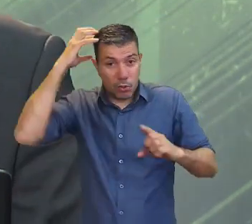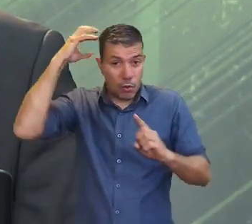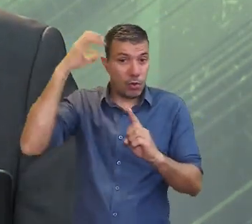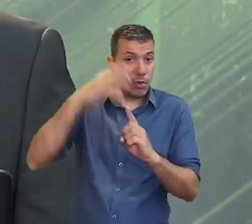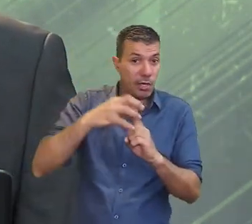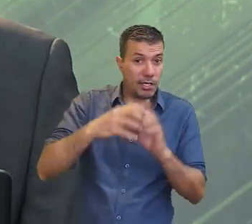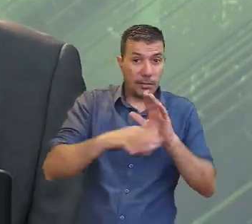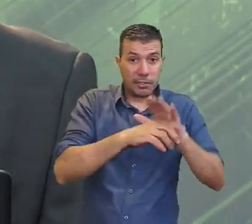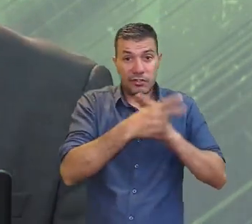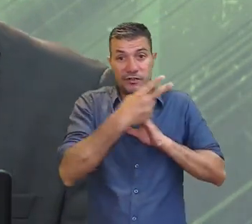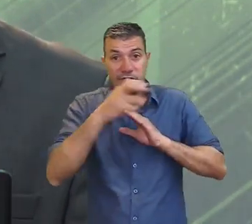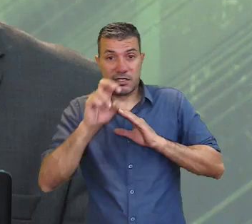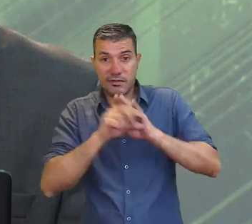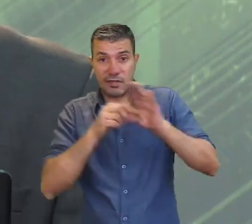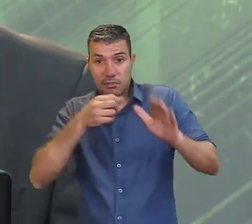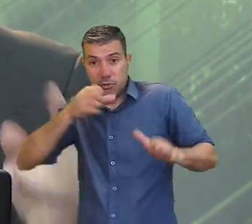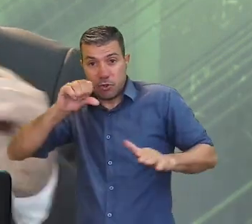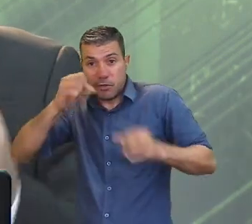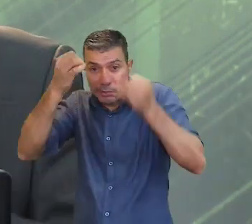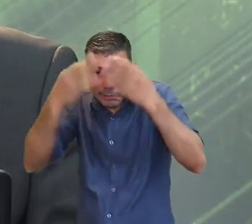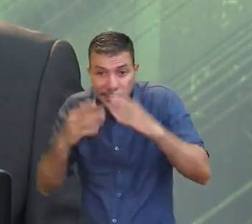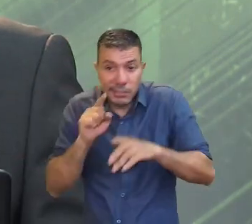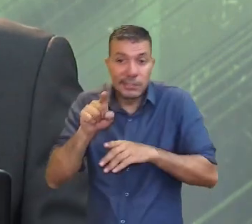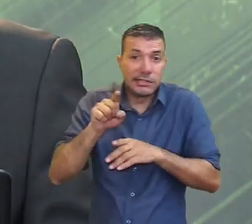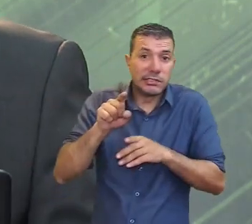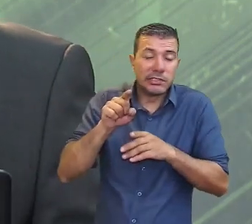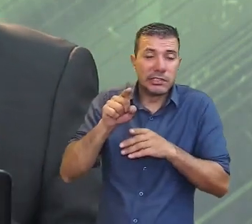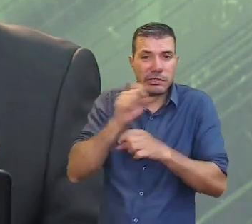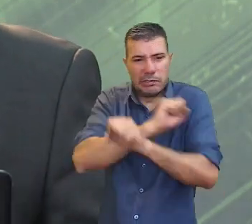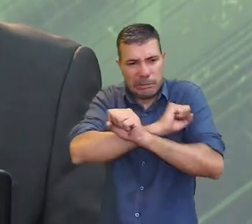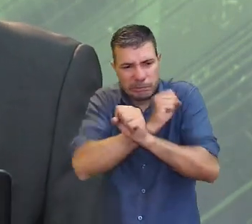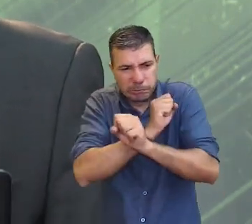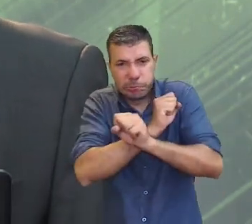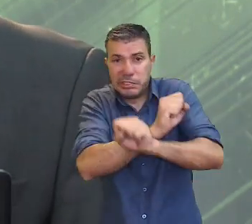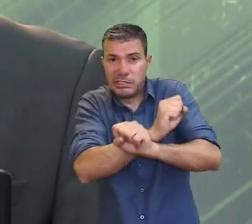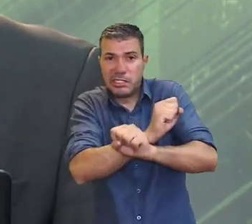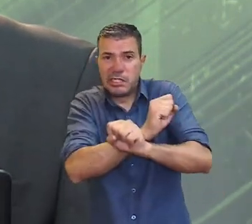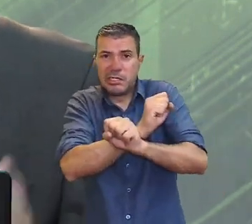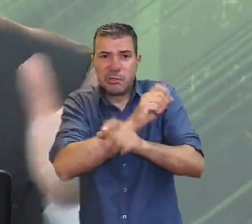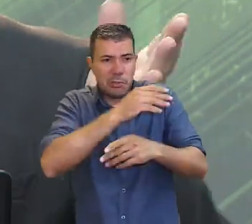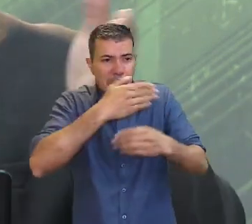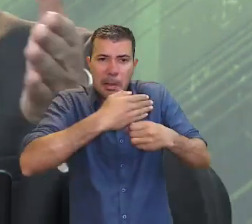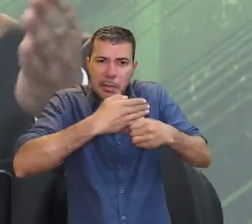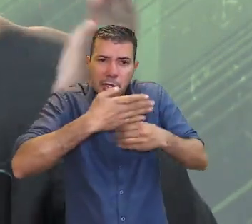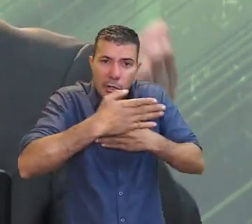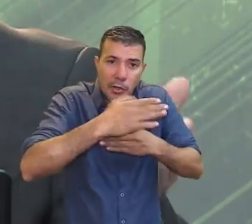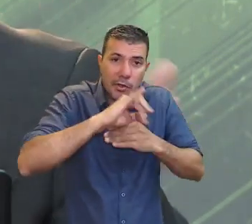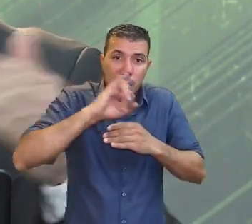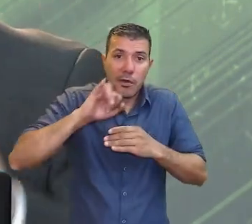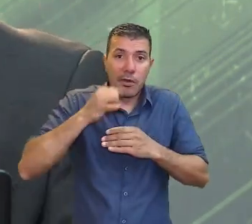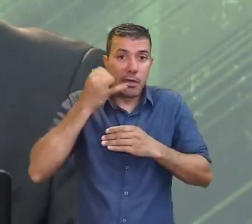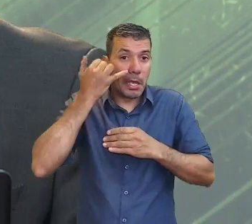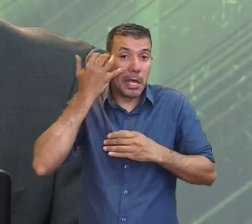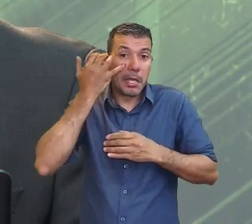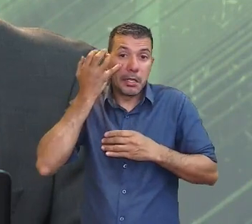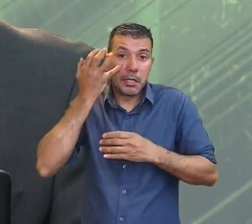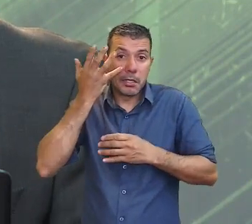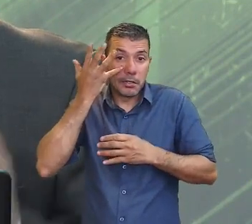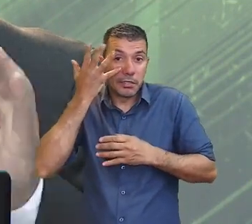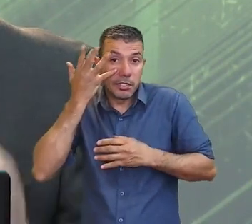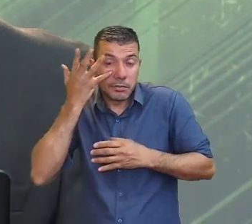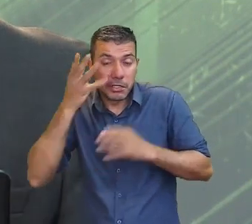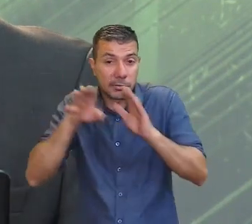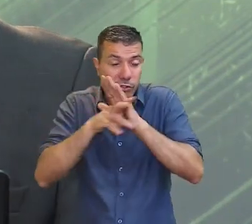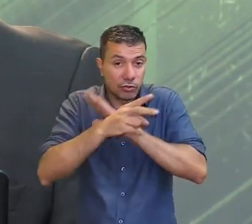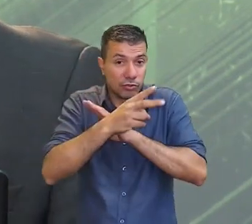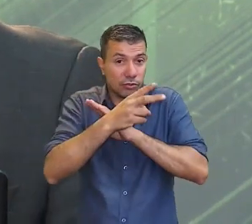capítulo 25, verso 9, fala sobre isso. Mas depois do cativeiro babilônico, que durou 70 anos, lá em Jeremias 25, verso 11, diz sobre isso,